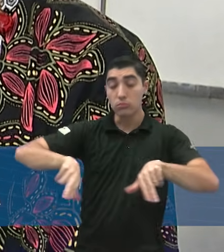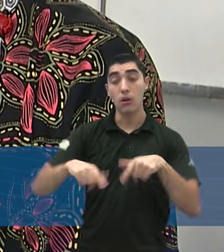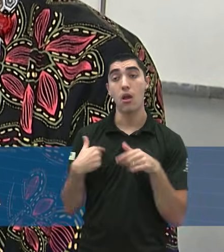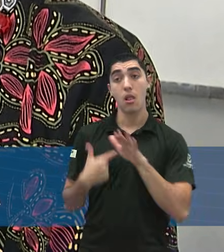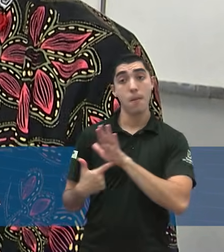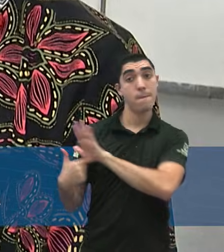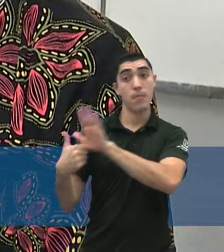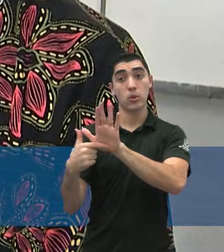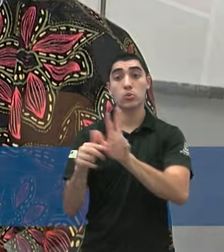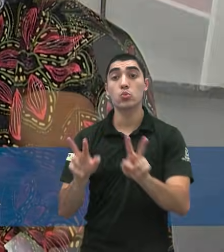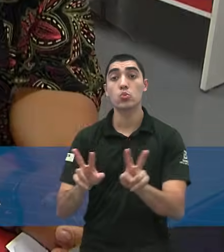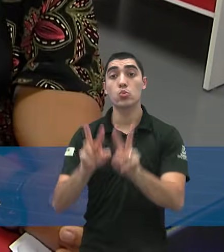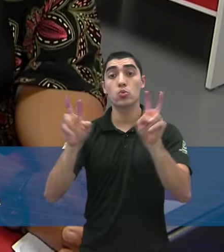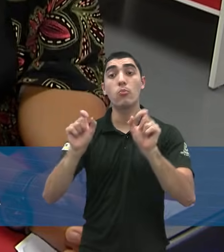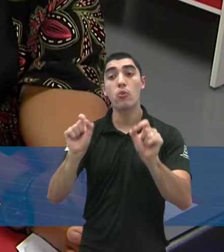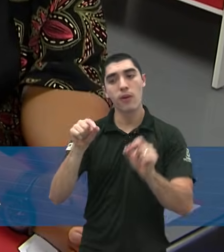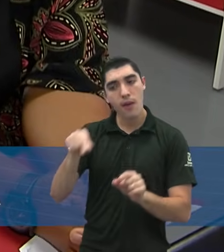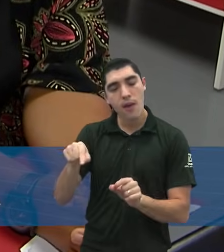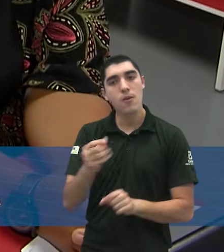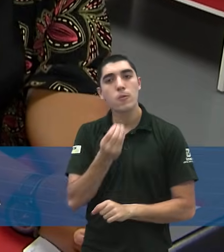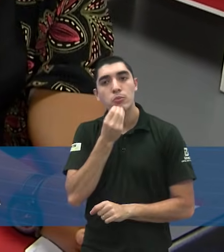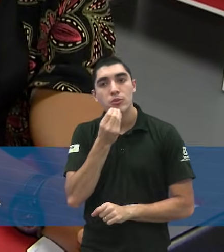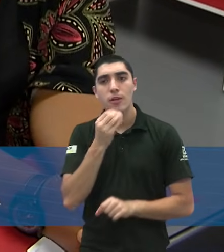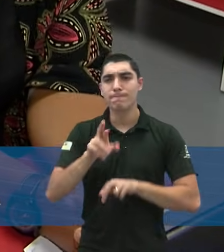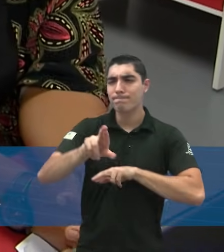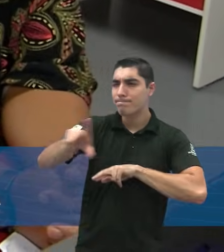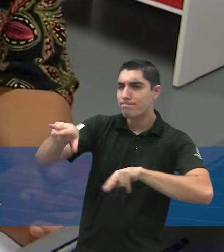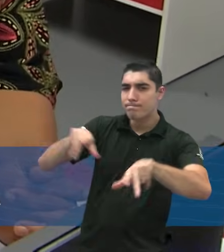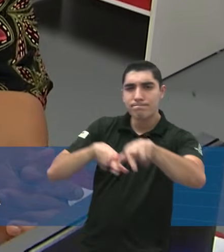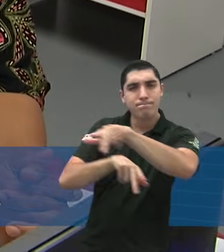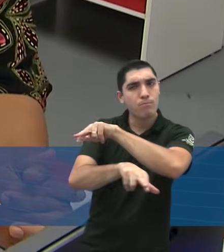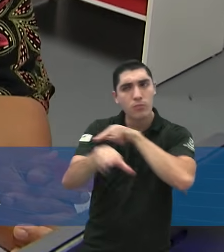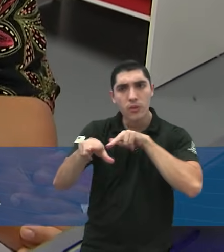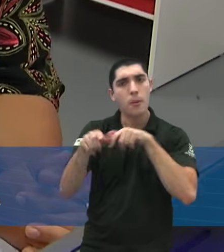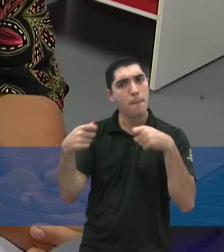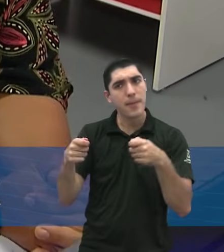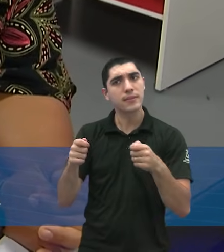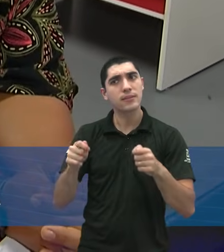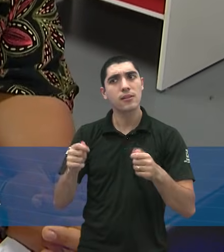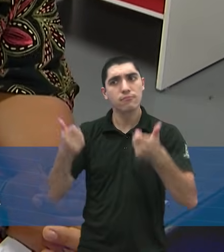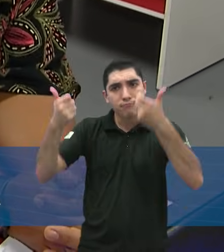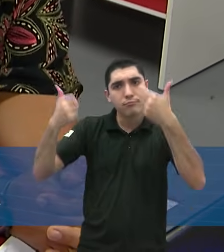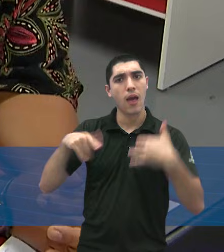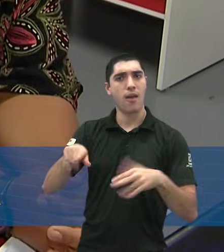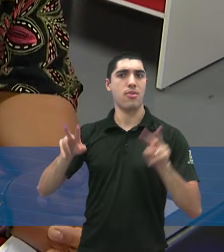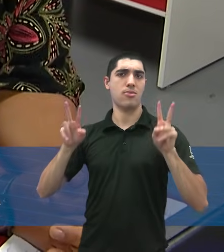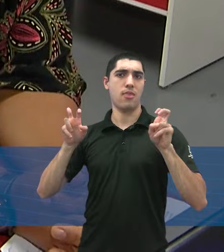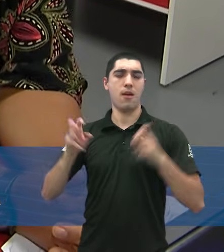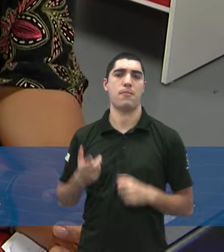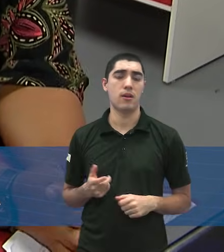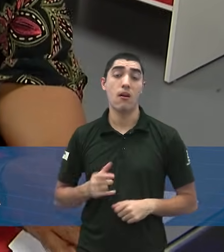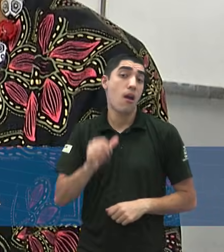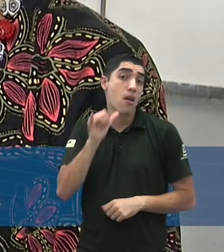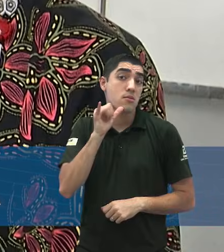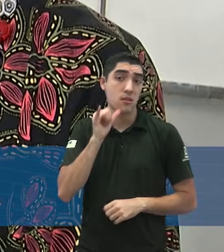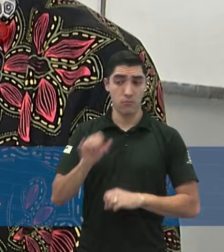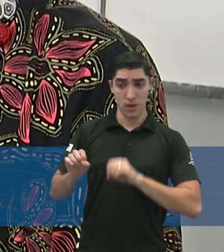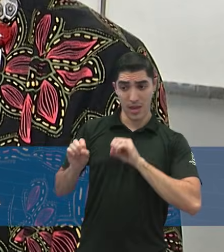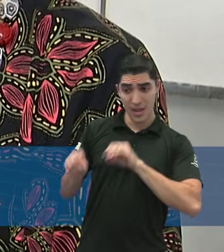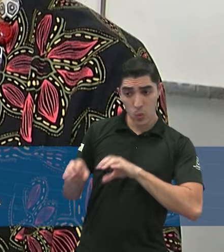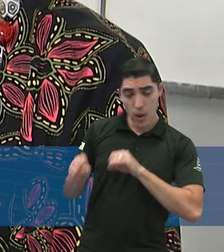justamente trabalhando essa questão da diversidade. Não tem como você falar em educação,